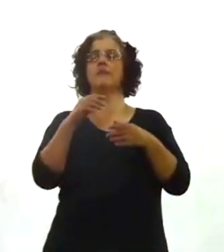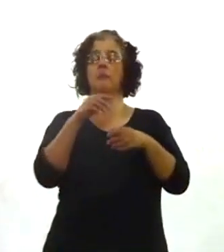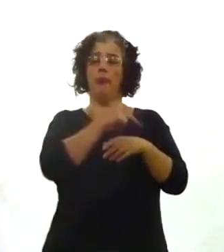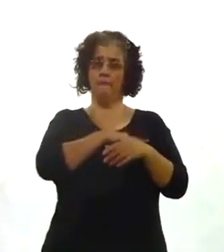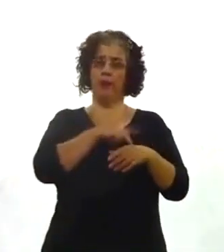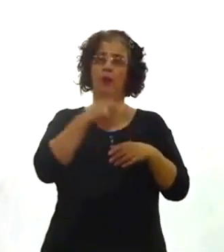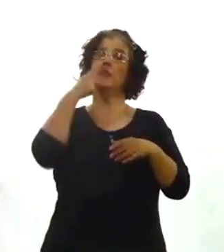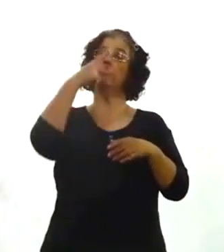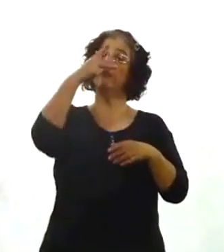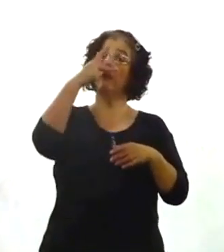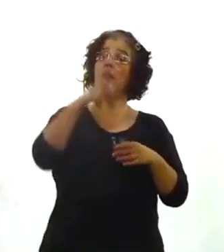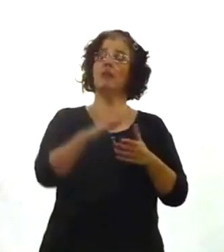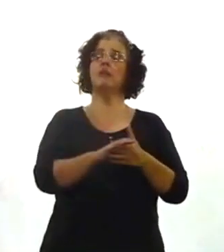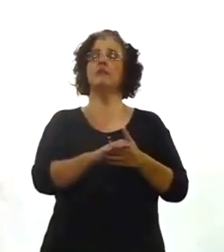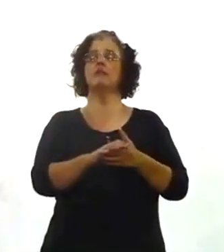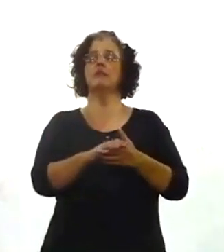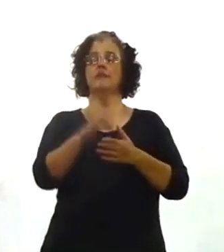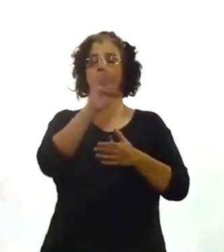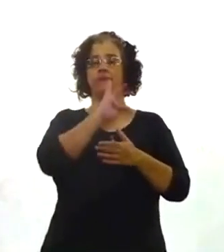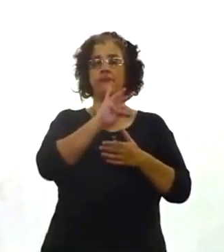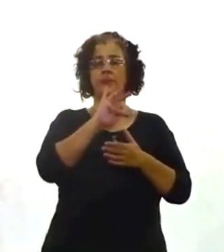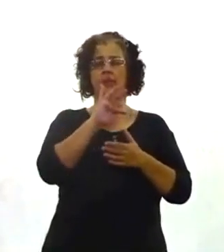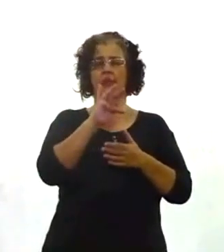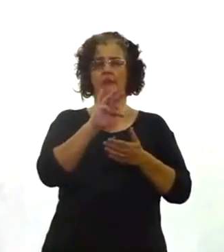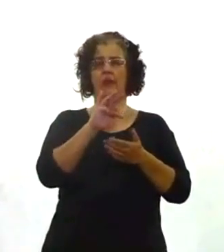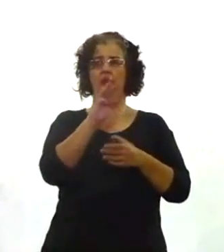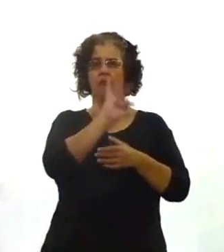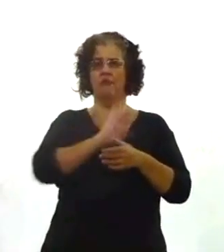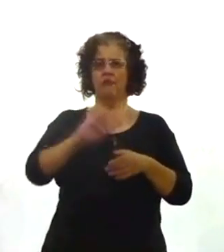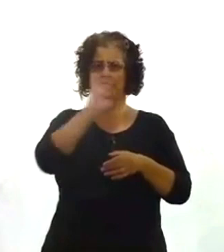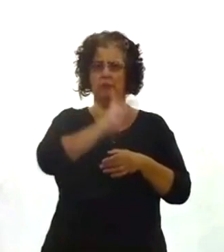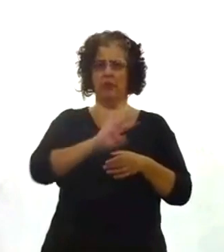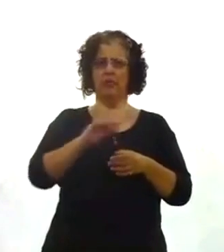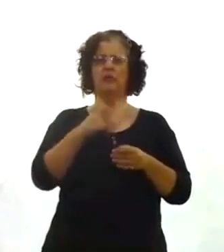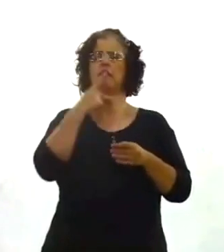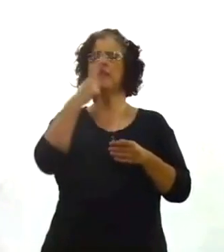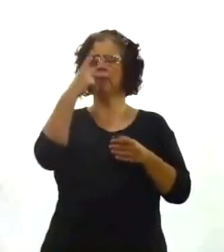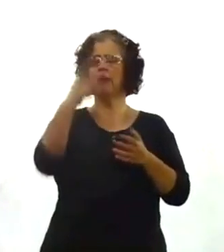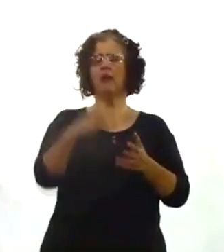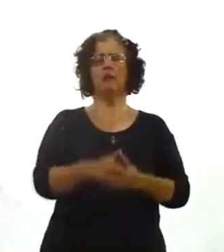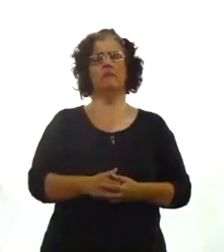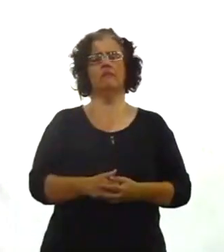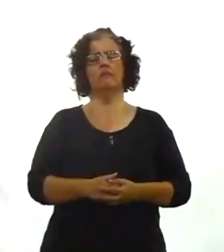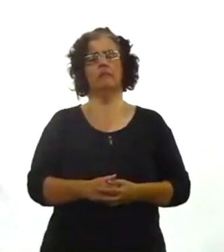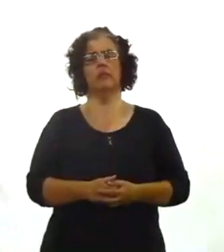o reverendo Sérgio já leu, e ele diz que estava preso,